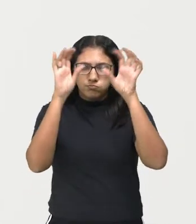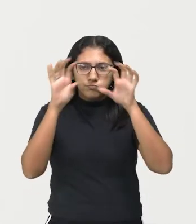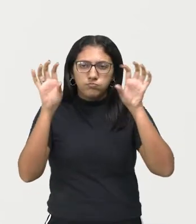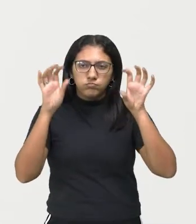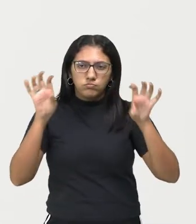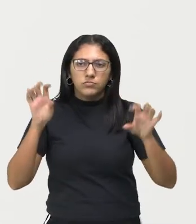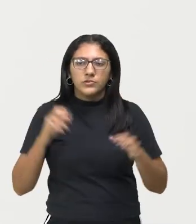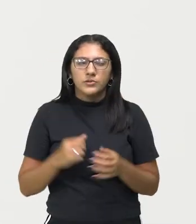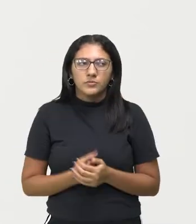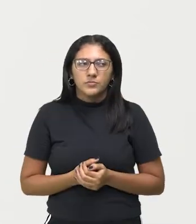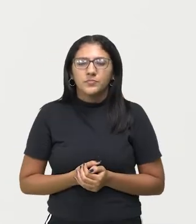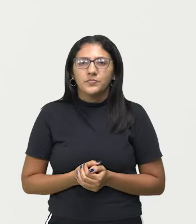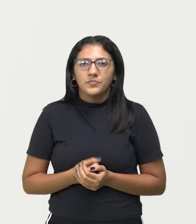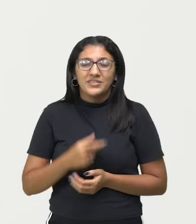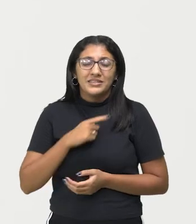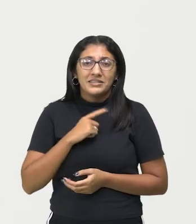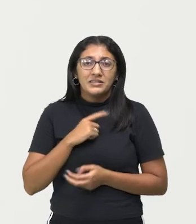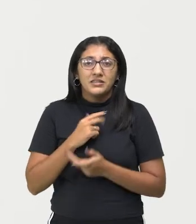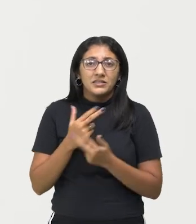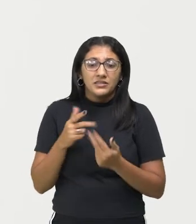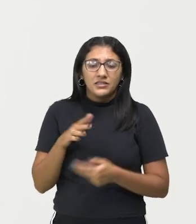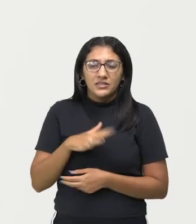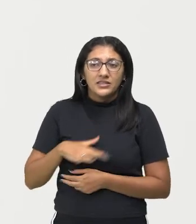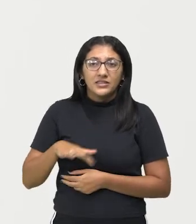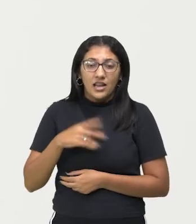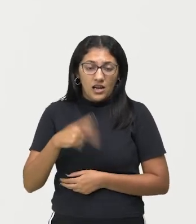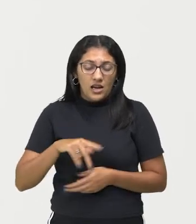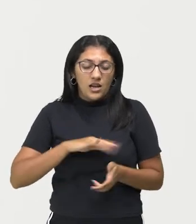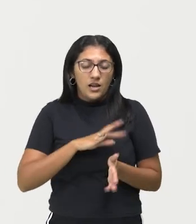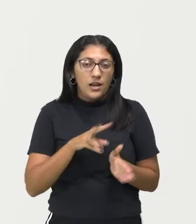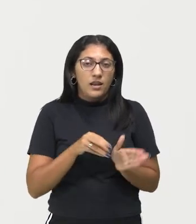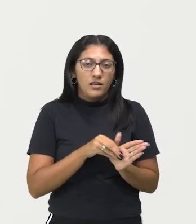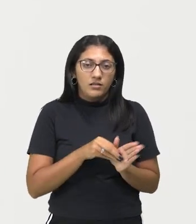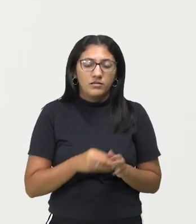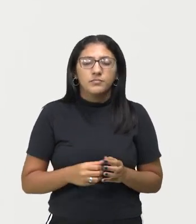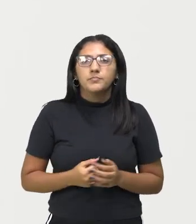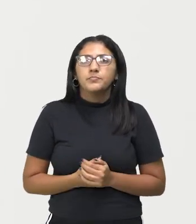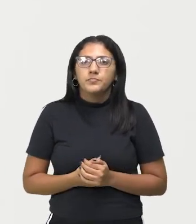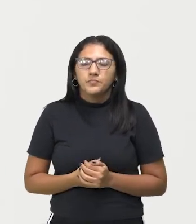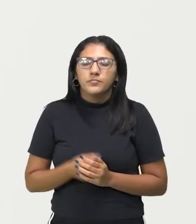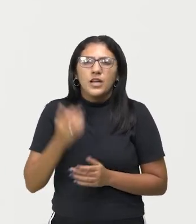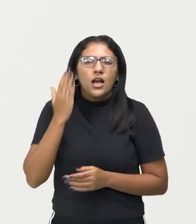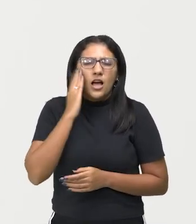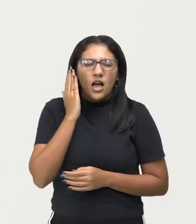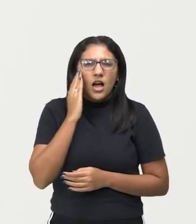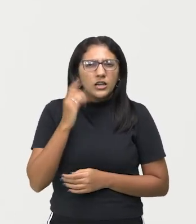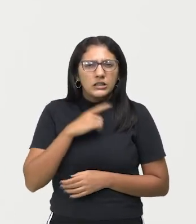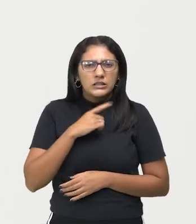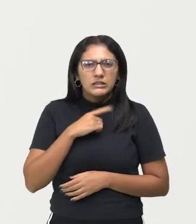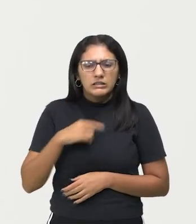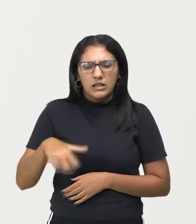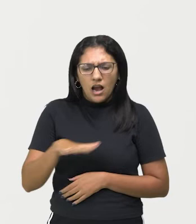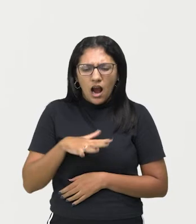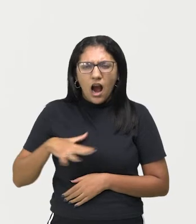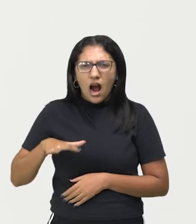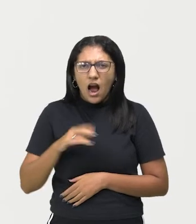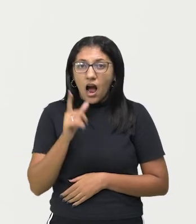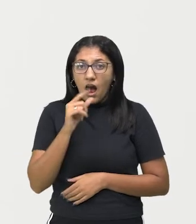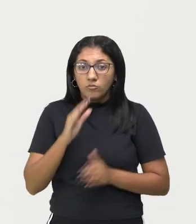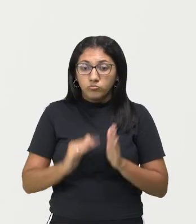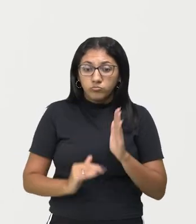questão das hidrelétricas da Amazônia. Como é uma grande área a ser